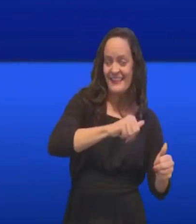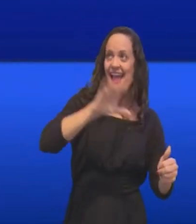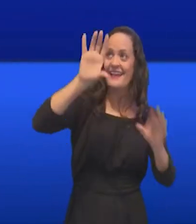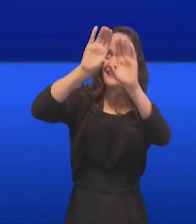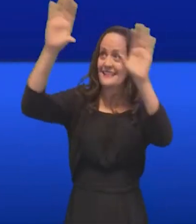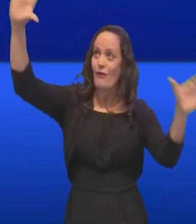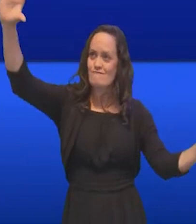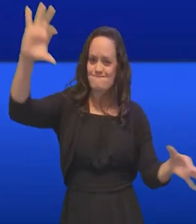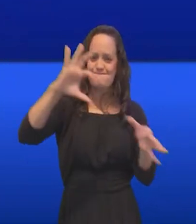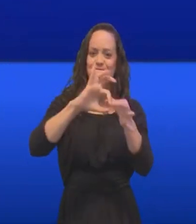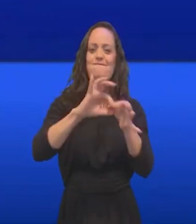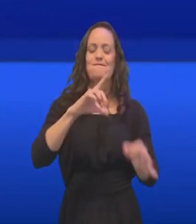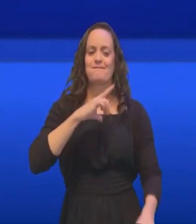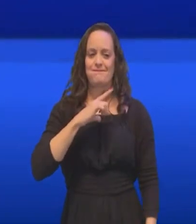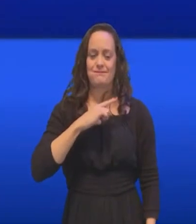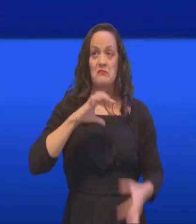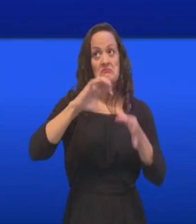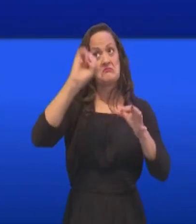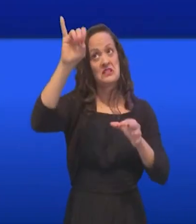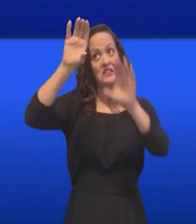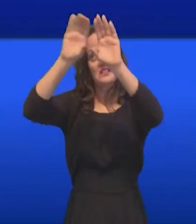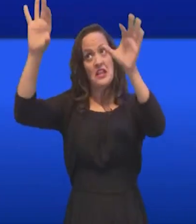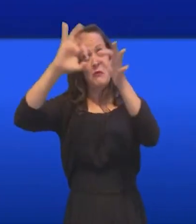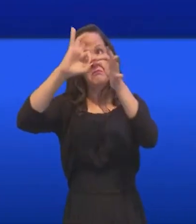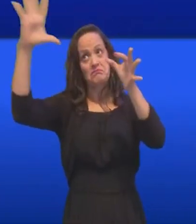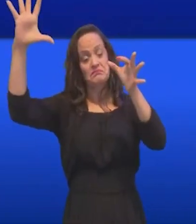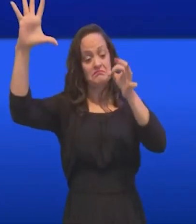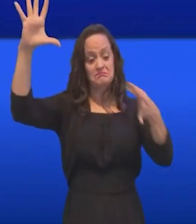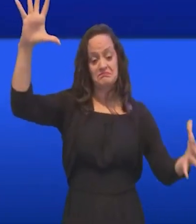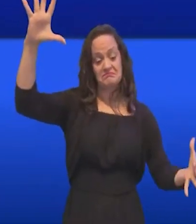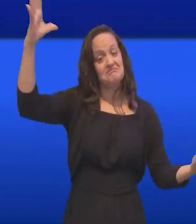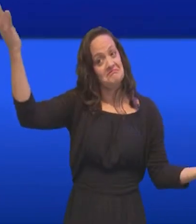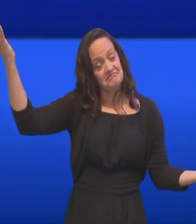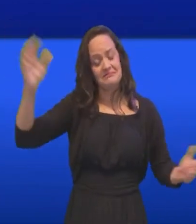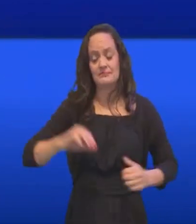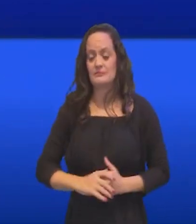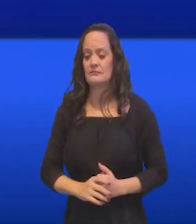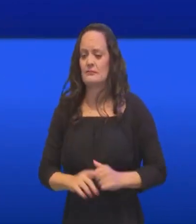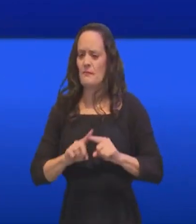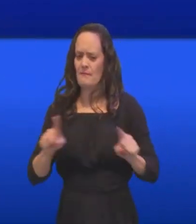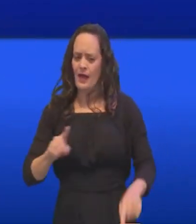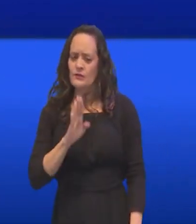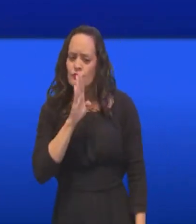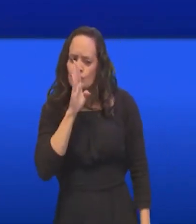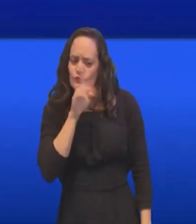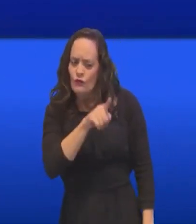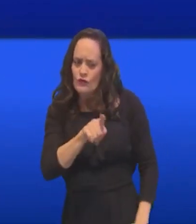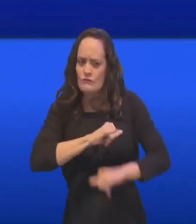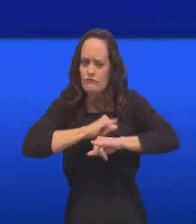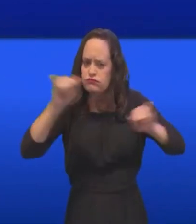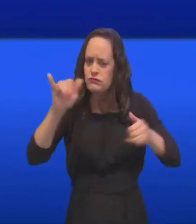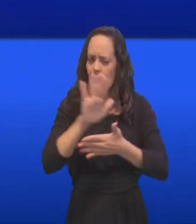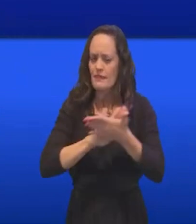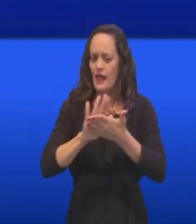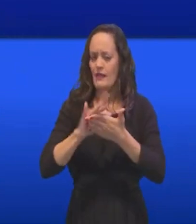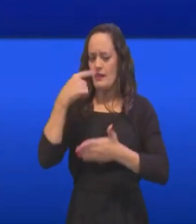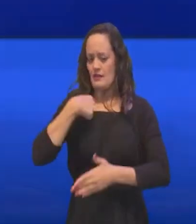terra terá sido desligado nos céus. Então advertiu os discípulos de que a ninguém dissesse ser ele o